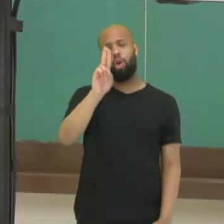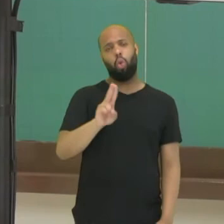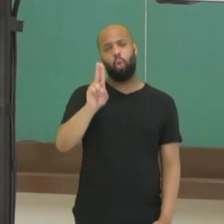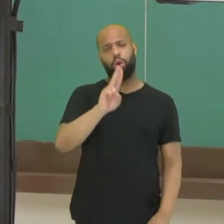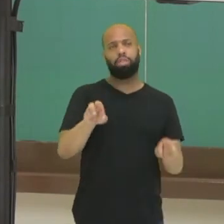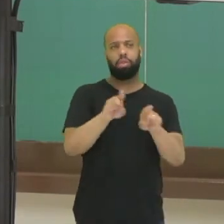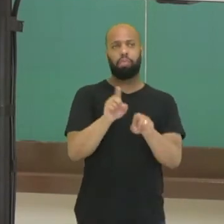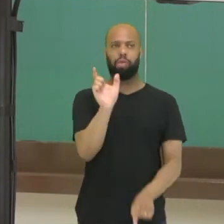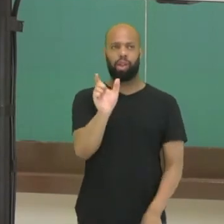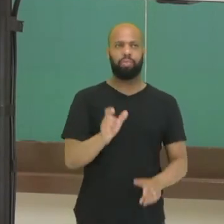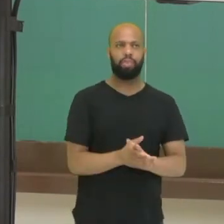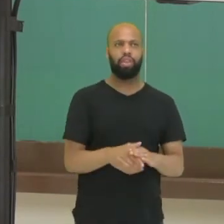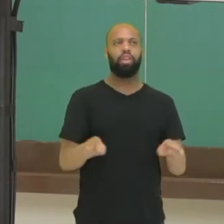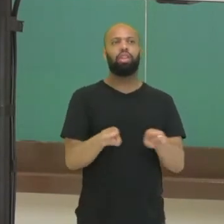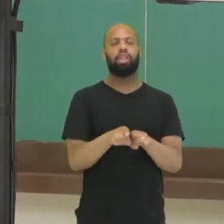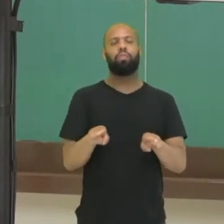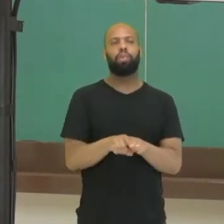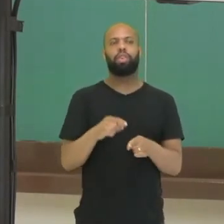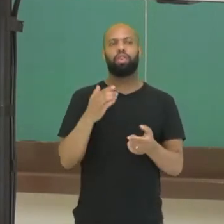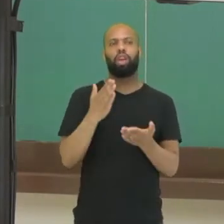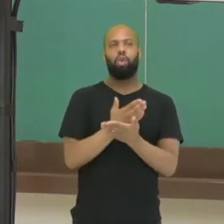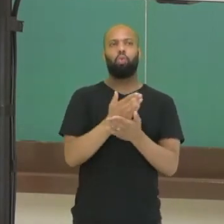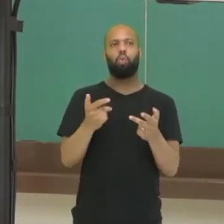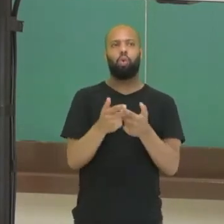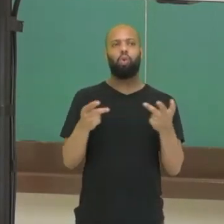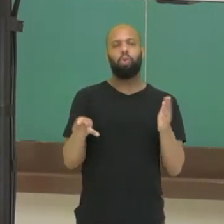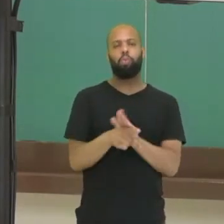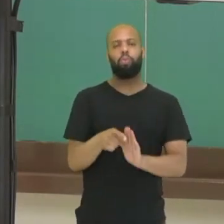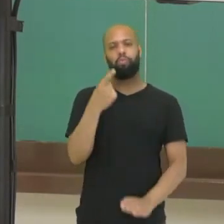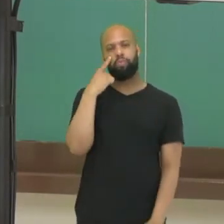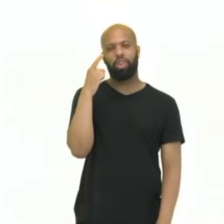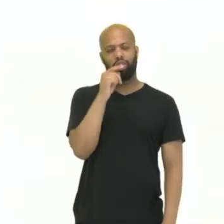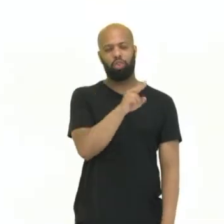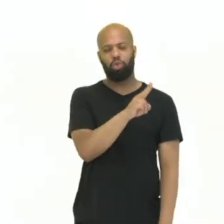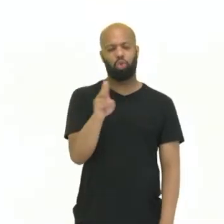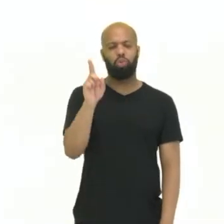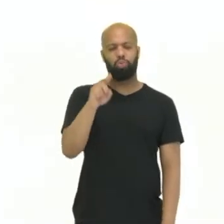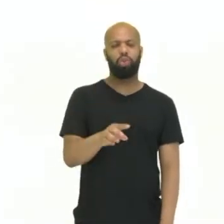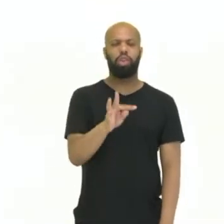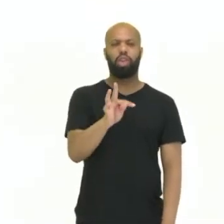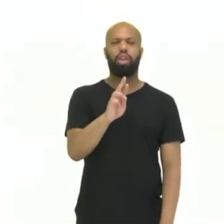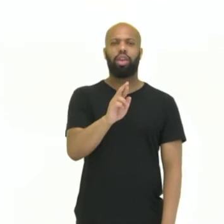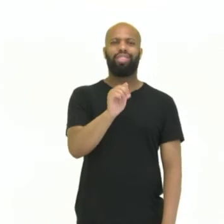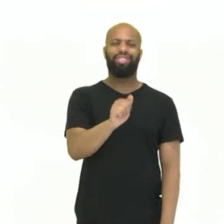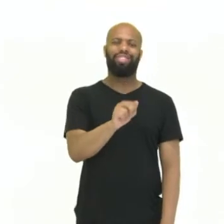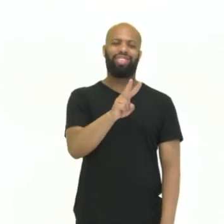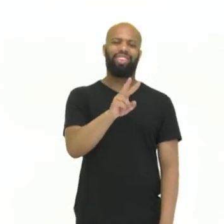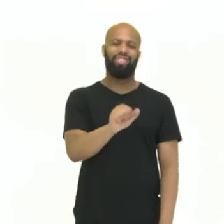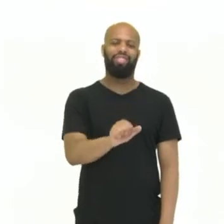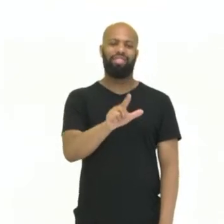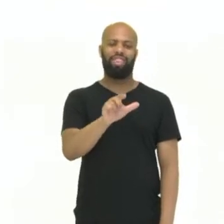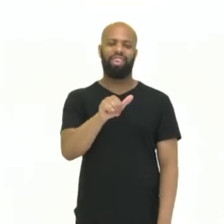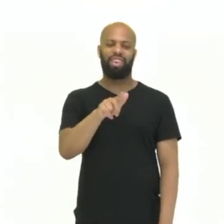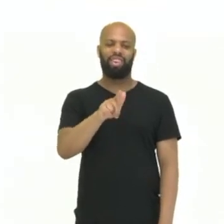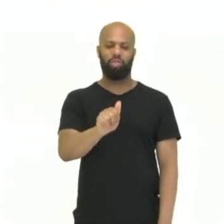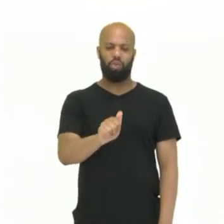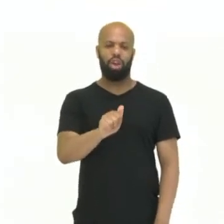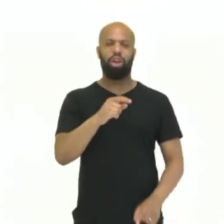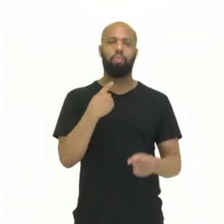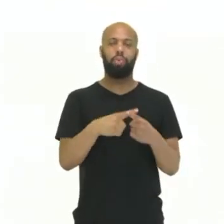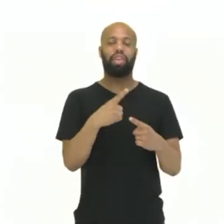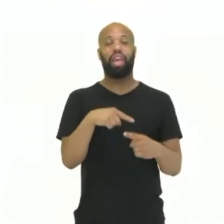né? Trava-língua, né? Até a imagem aqui para ilustrar ali o trava-língua. Então, de repente, o trava-língua para trabalhar a questão da